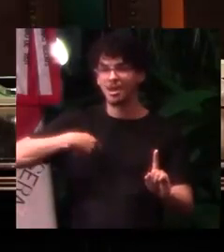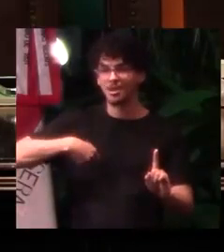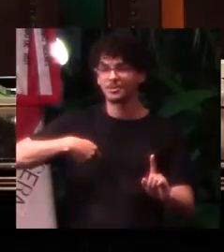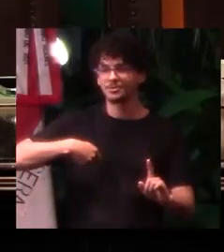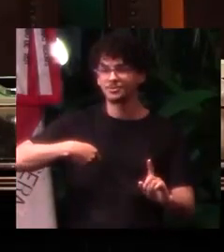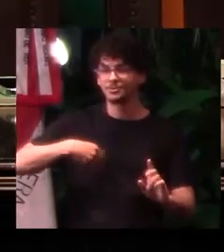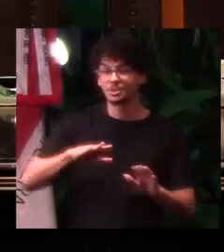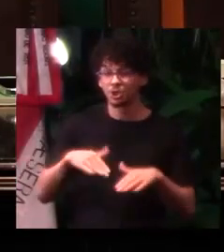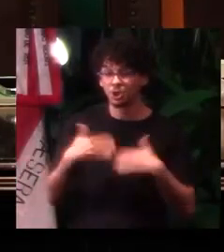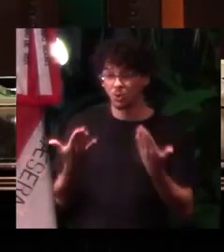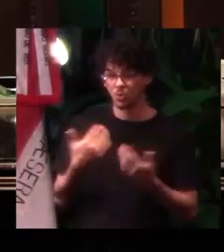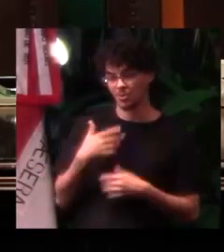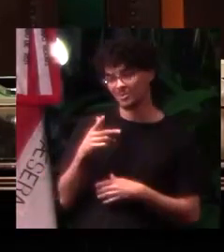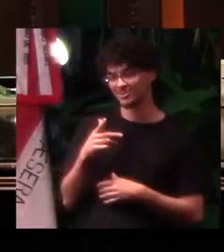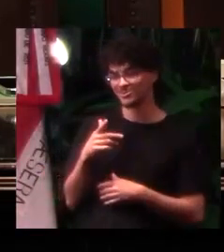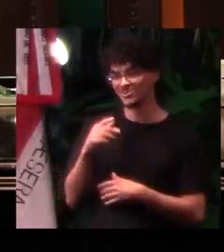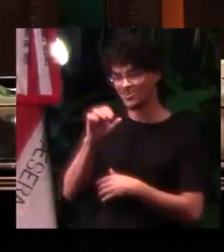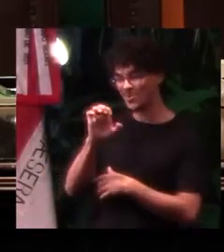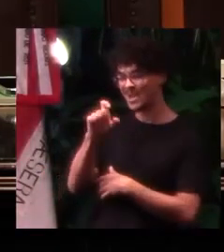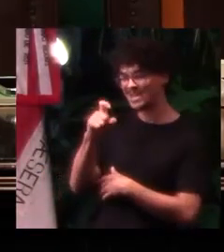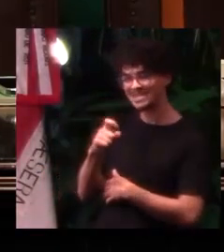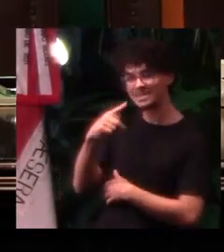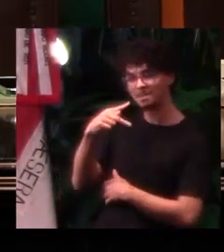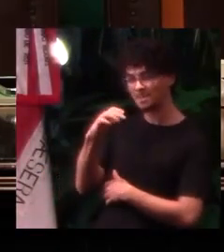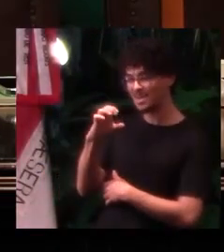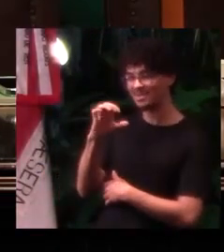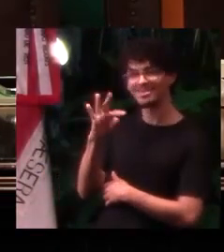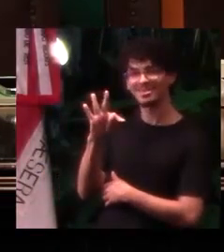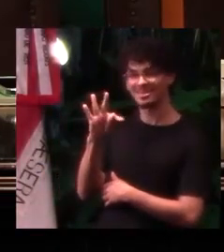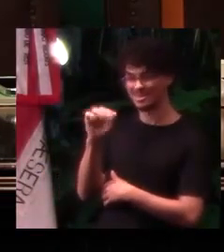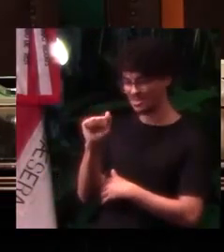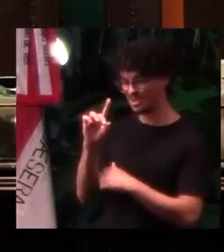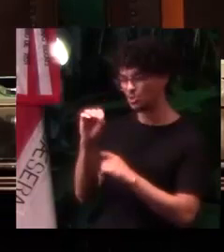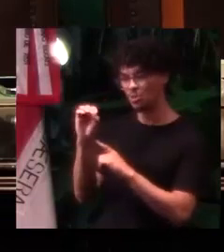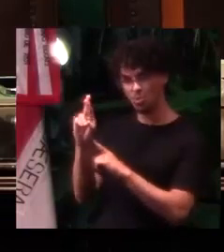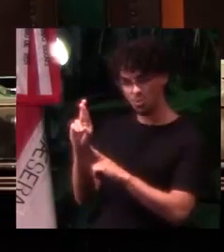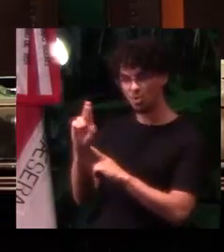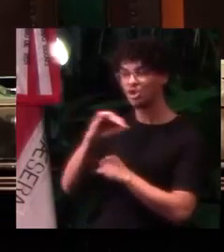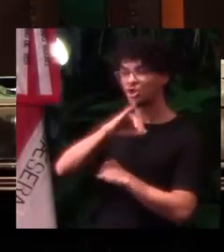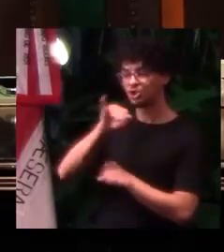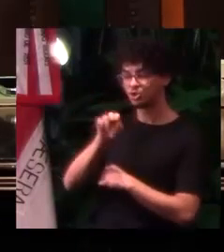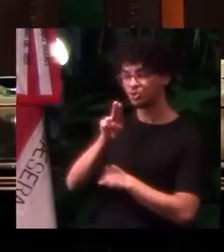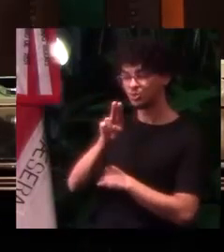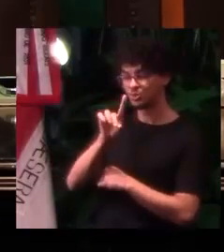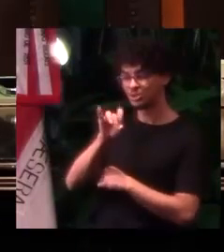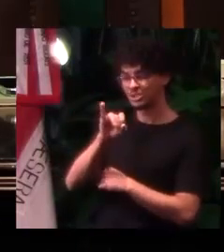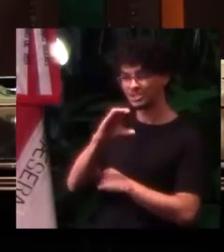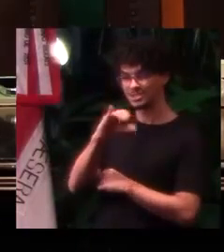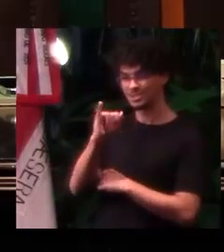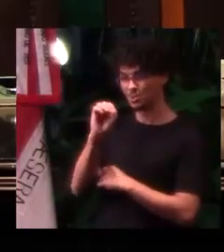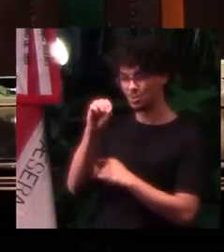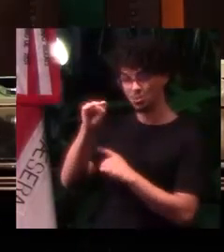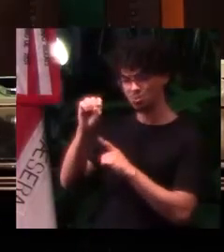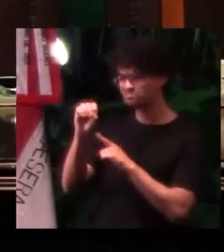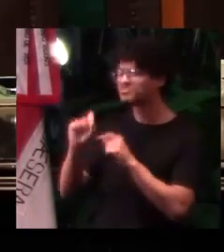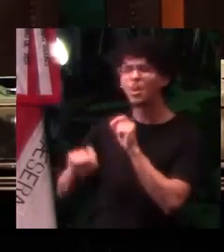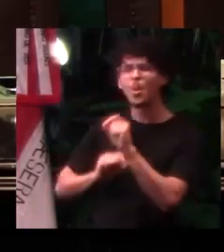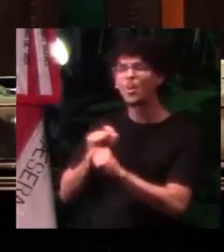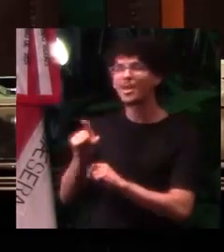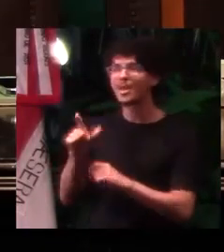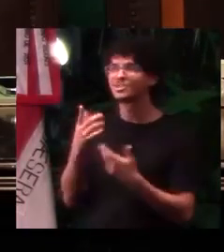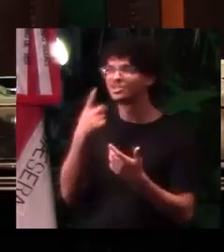E o espectador judicioso seria, então, um modelo para que você não precise